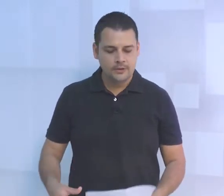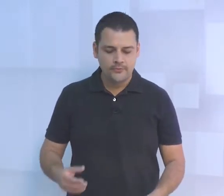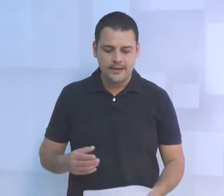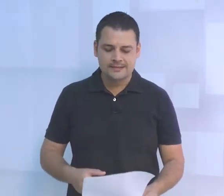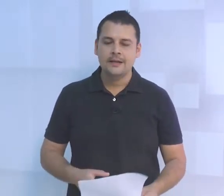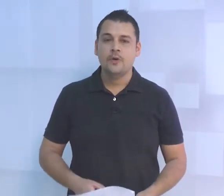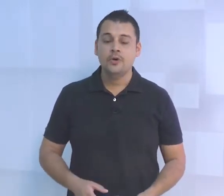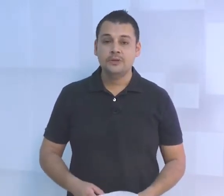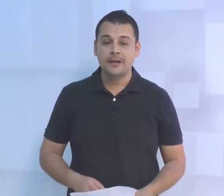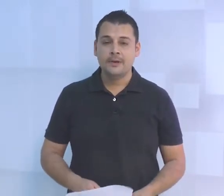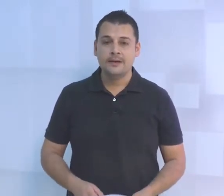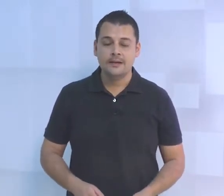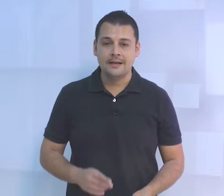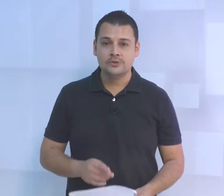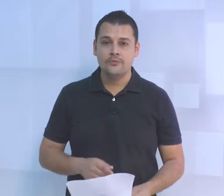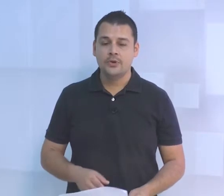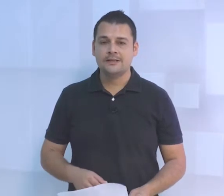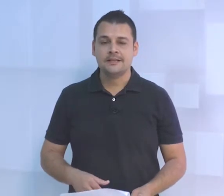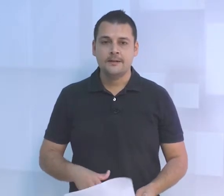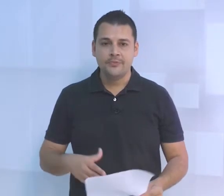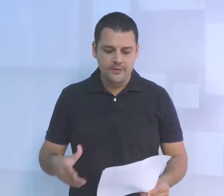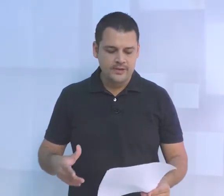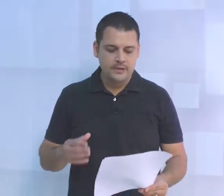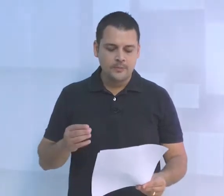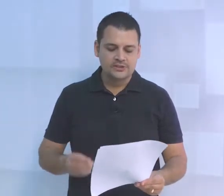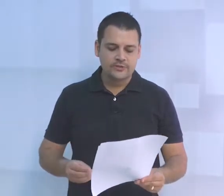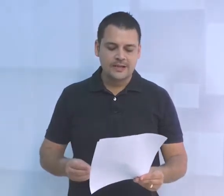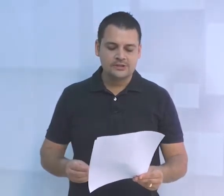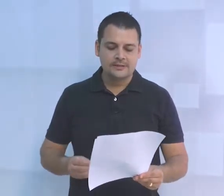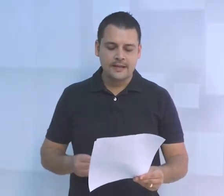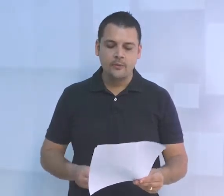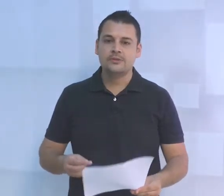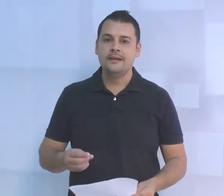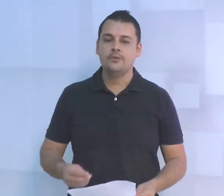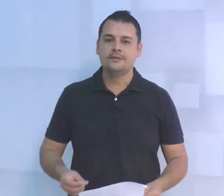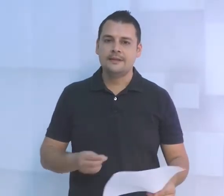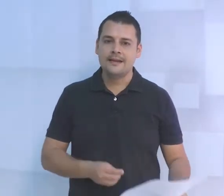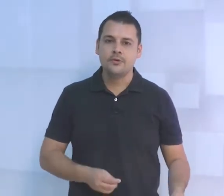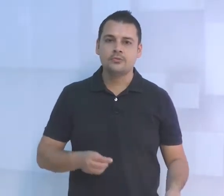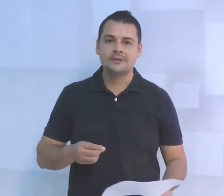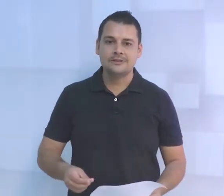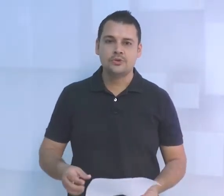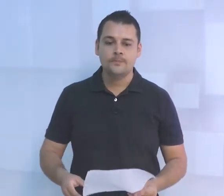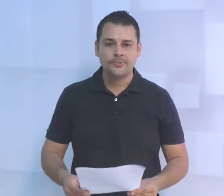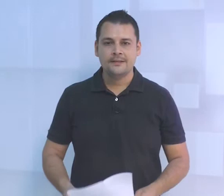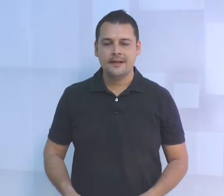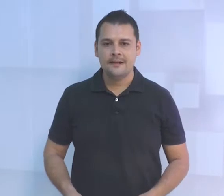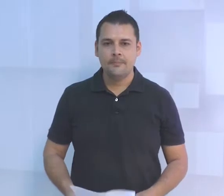alberto félix hoje pela manhã às 9 horas teve uma atividade e ter um treino técnico tático